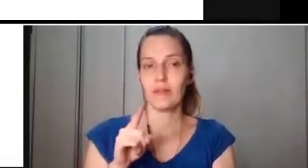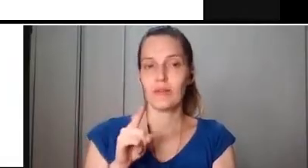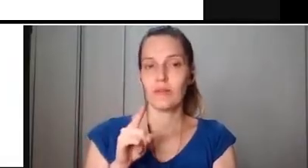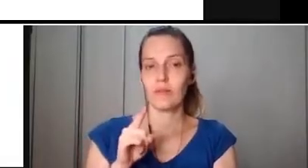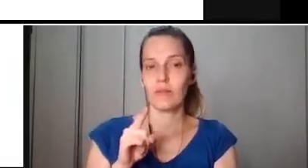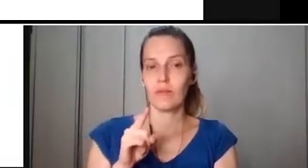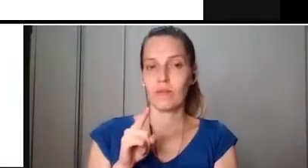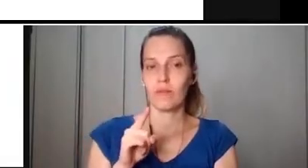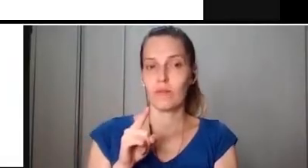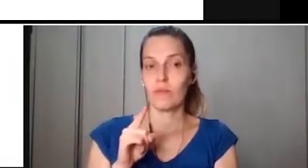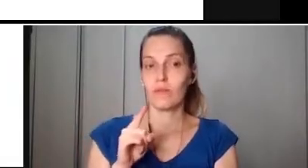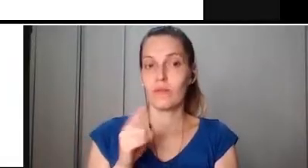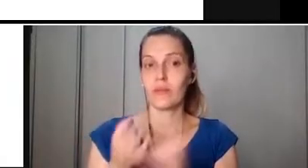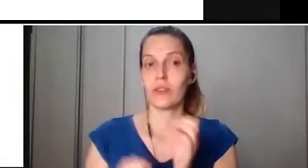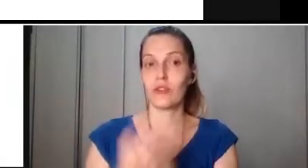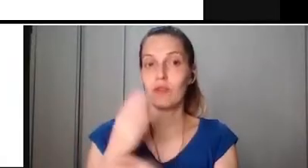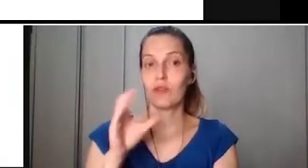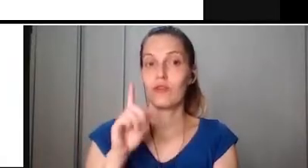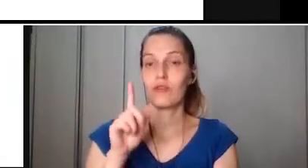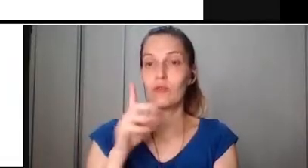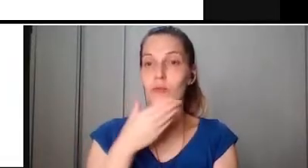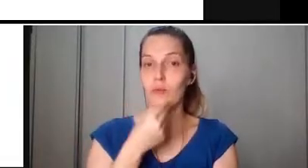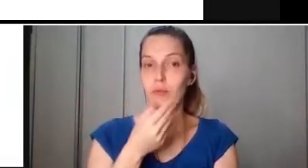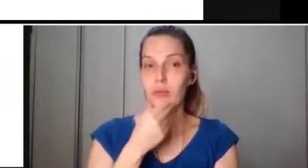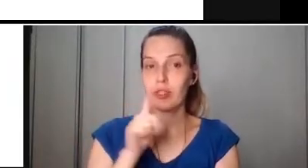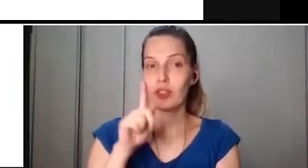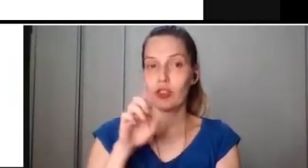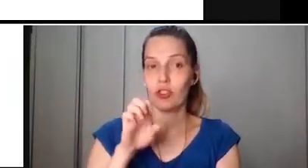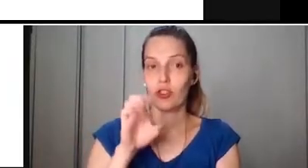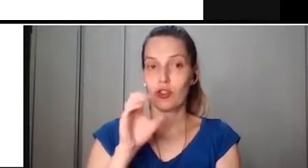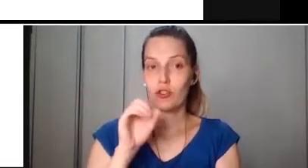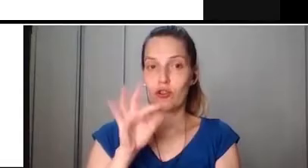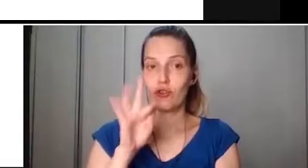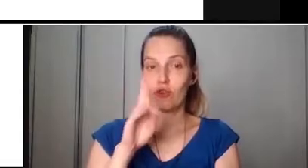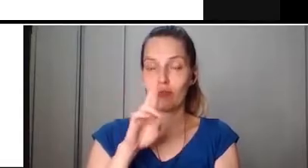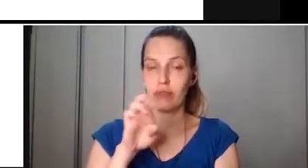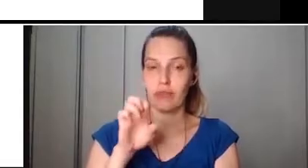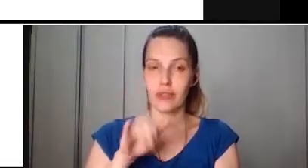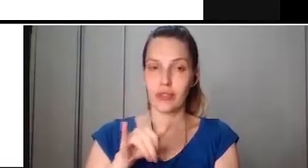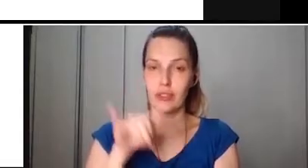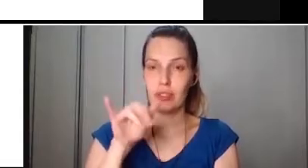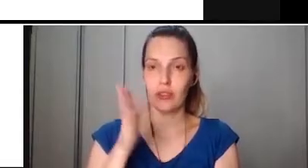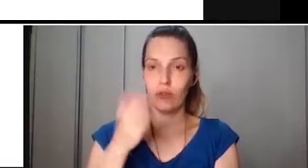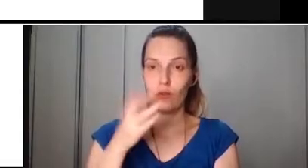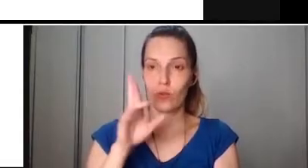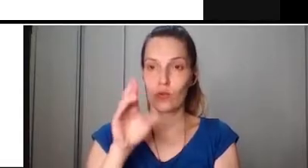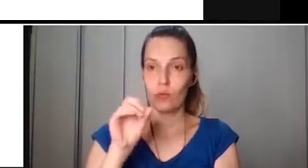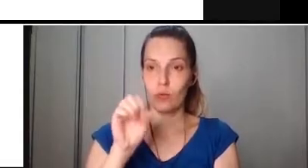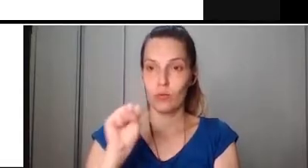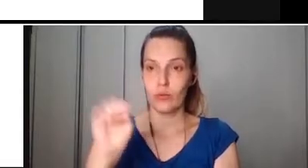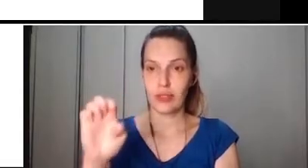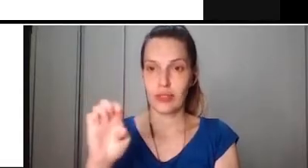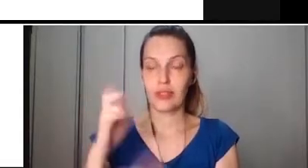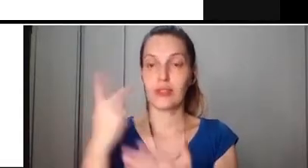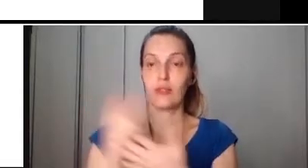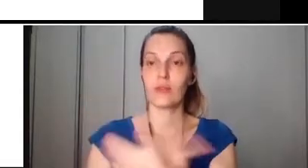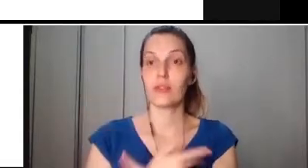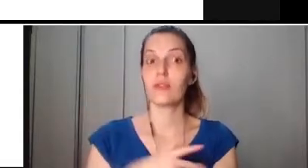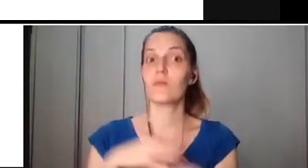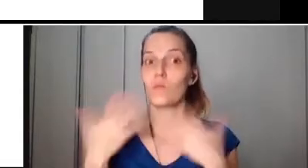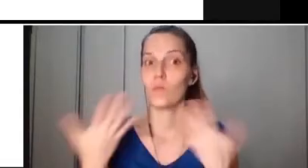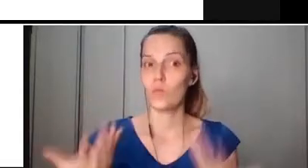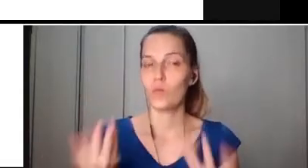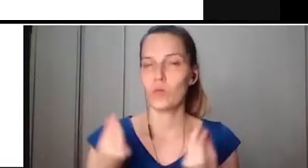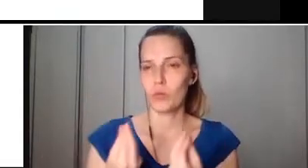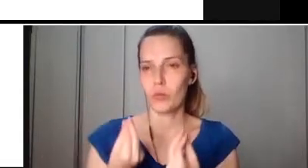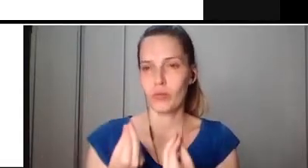definido, estipulado pelo Jeffrey Rose. O paradoxo da prevenção ocorre quando medidas